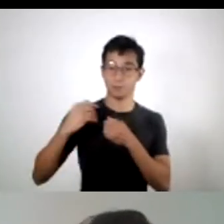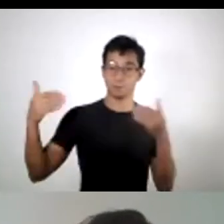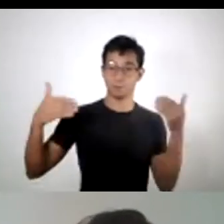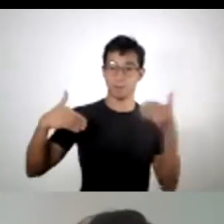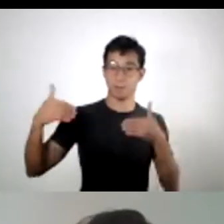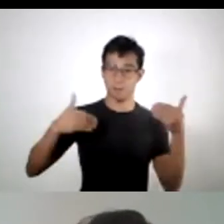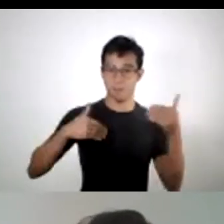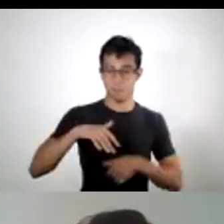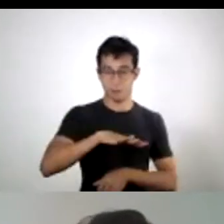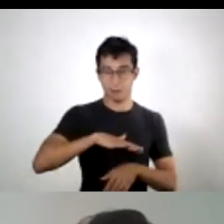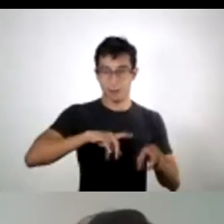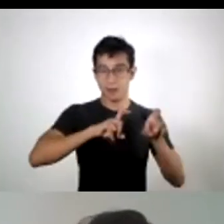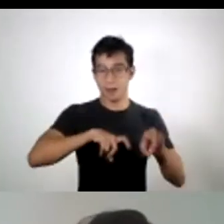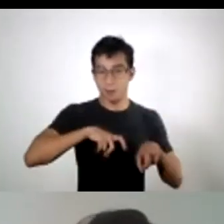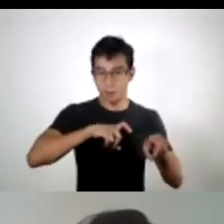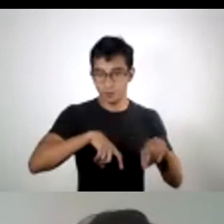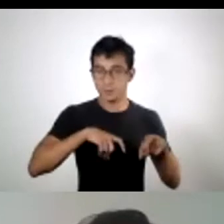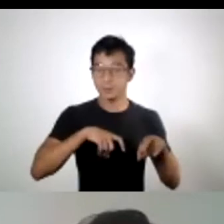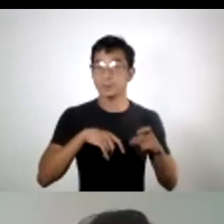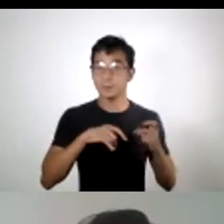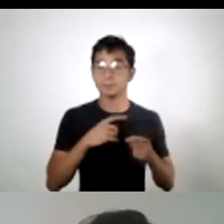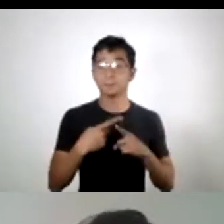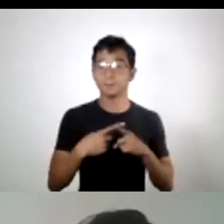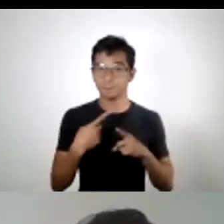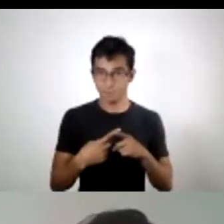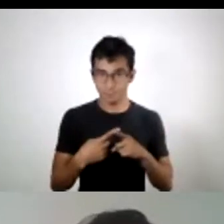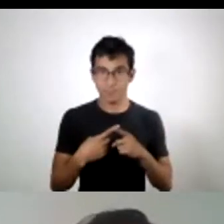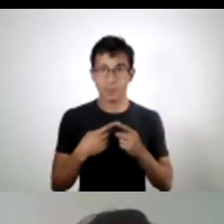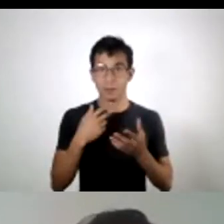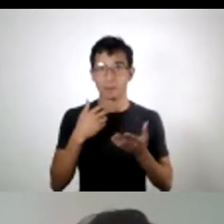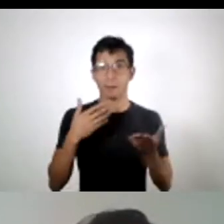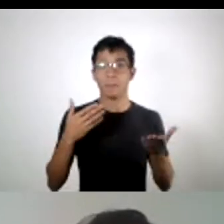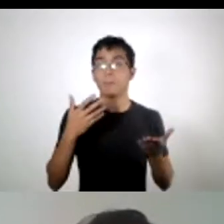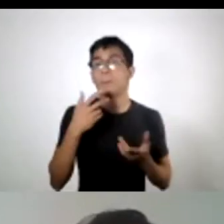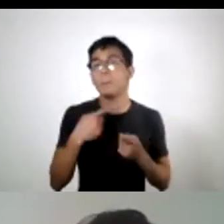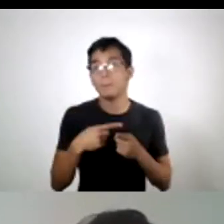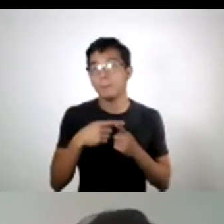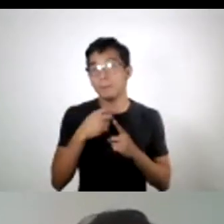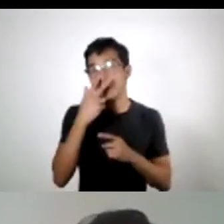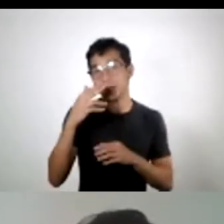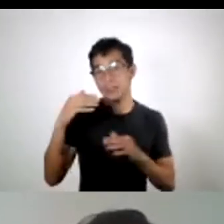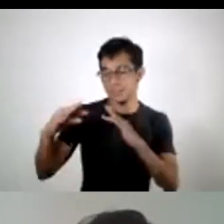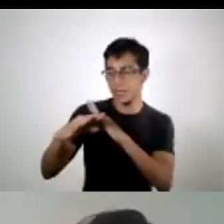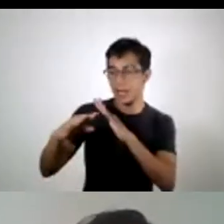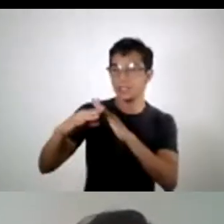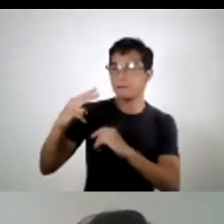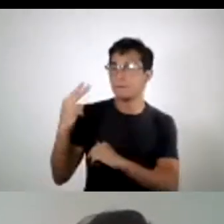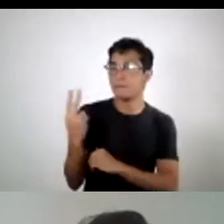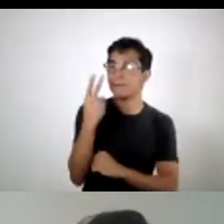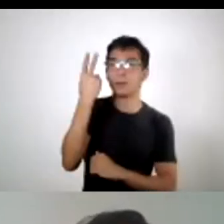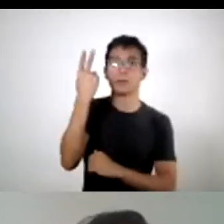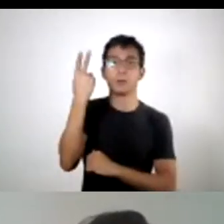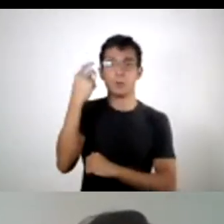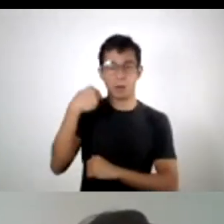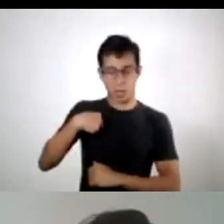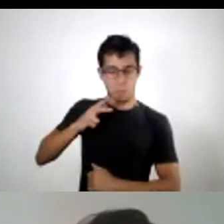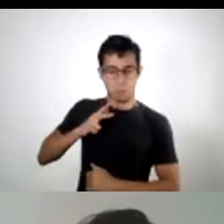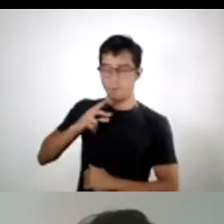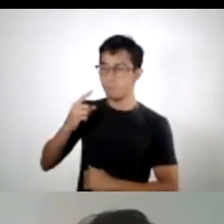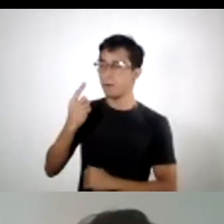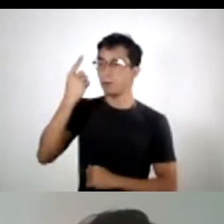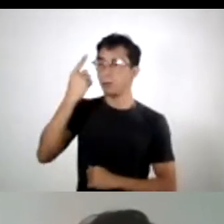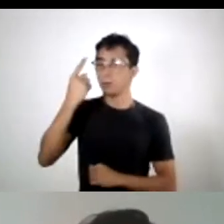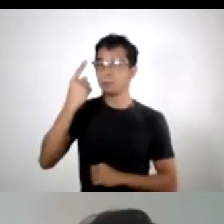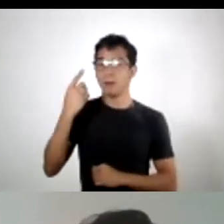Até por conta também desse desvalor dele na cidade, né? Então, assim, e também por conta de